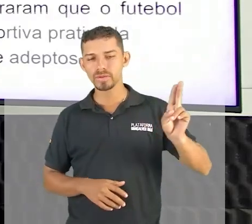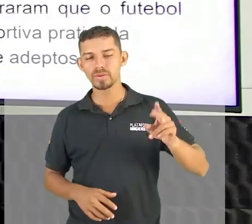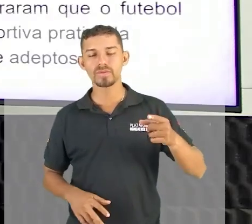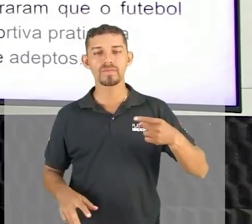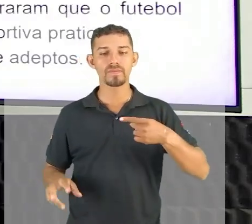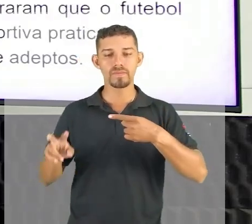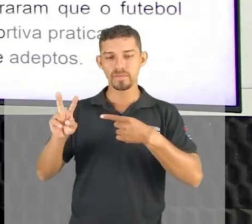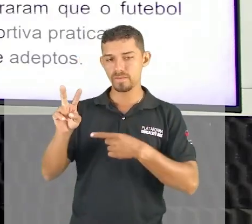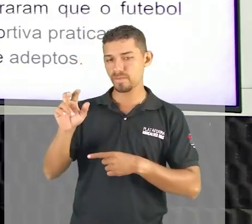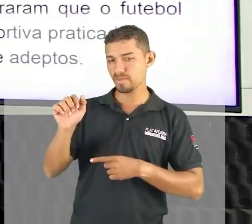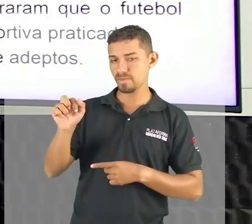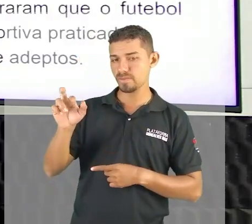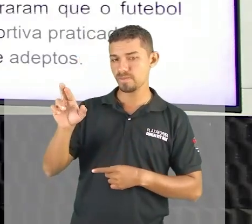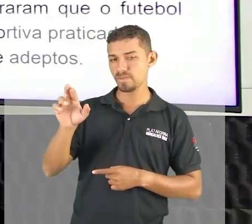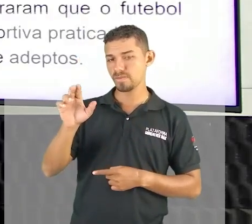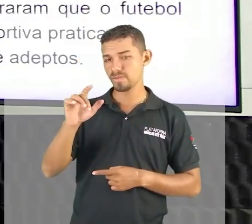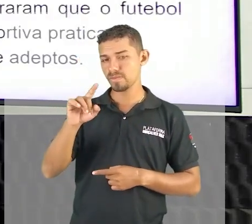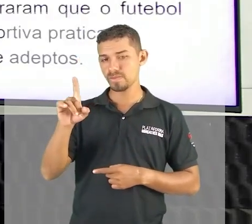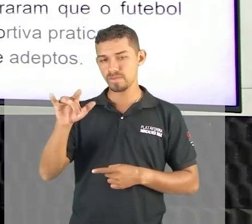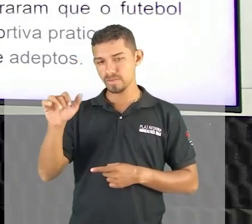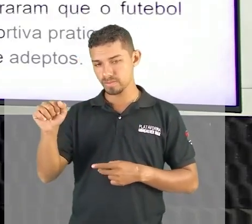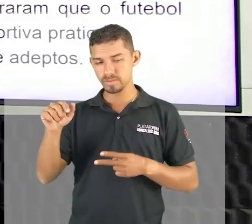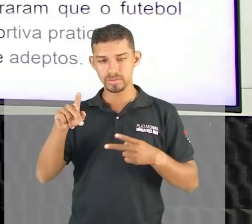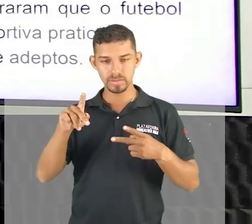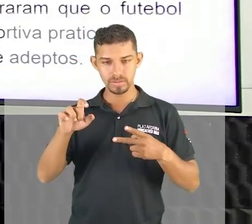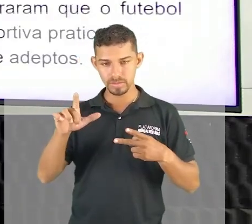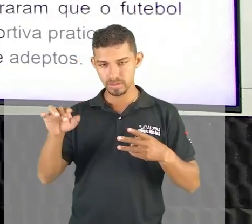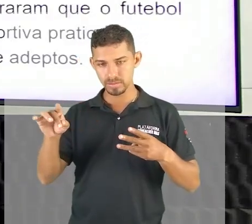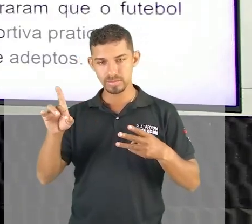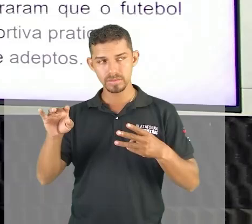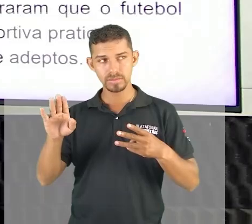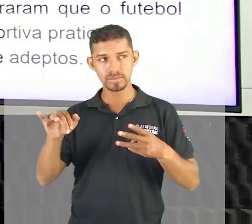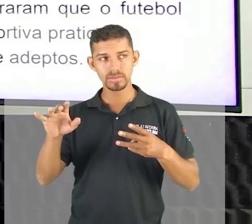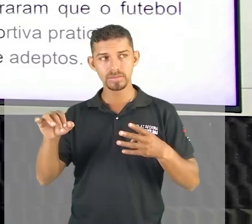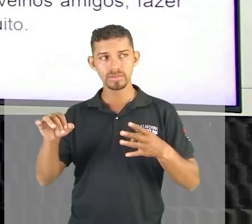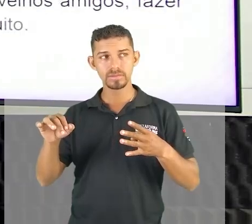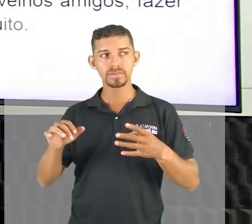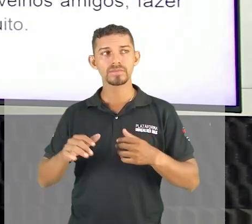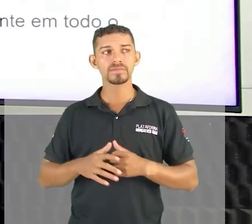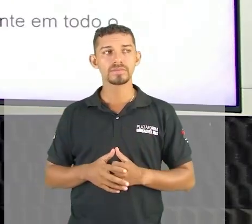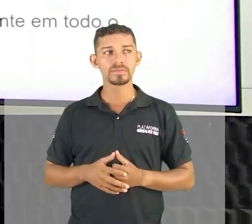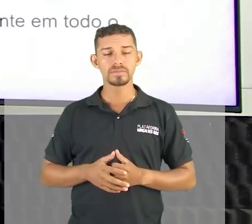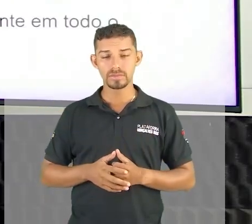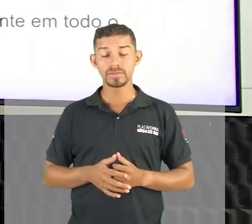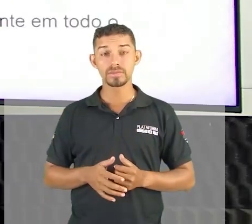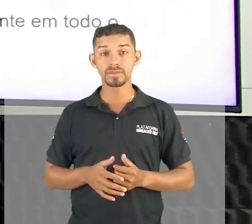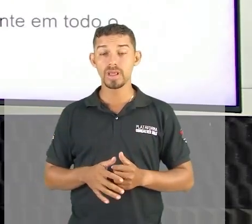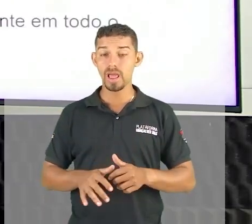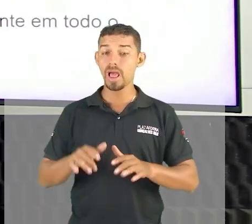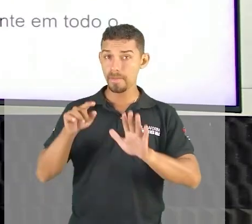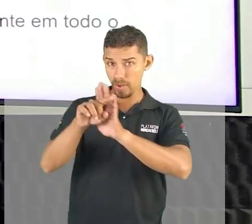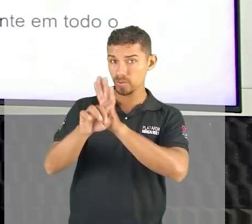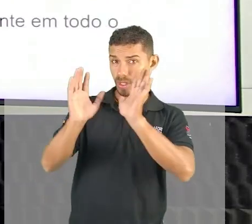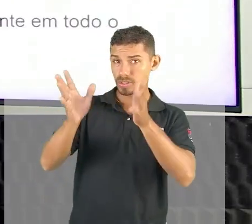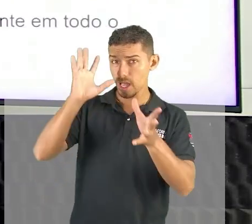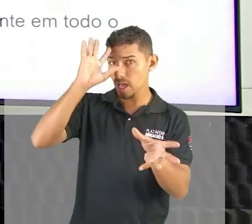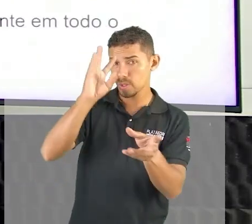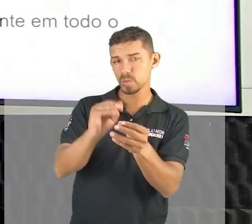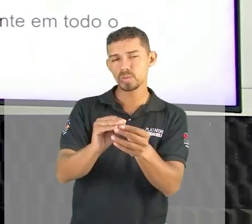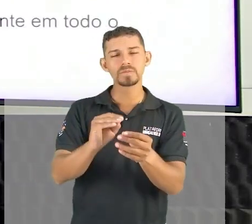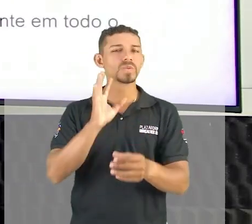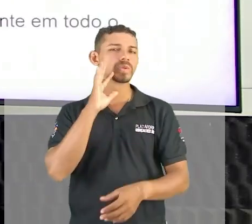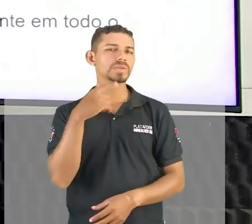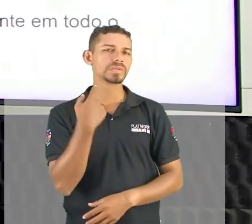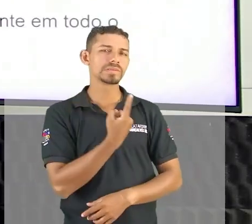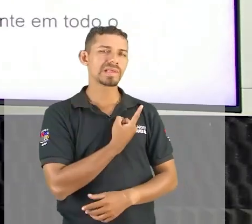Eh principalmente aqui no no primeiro período pelada baba racha rachão e o enunciado já eh retoma isso que